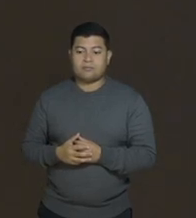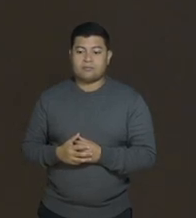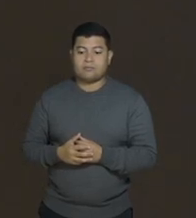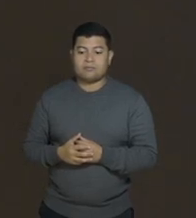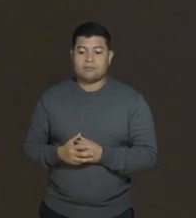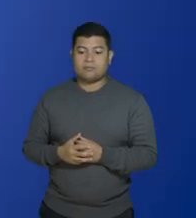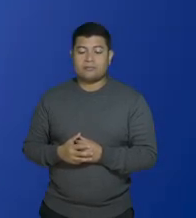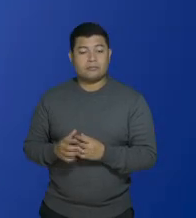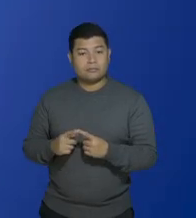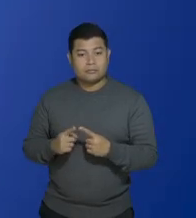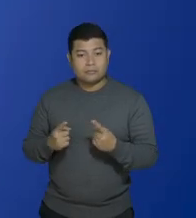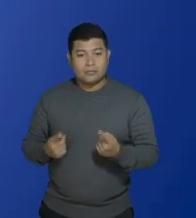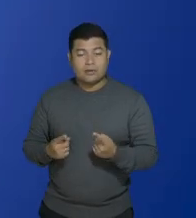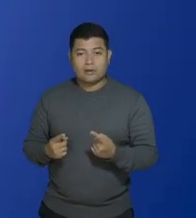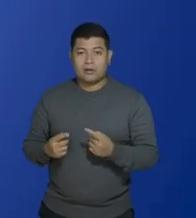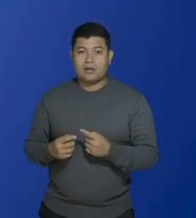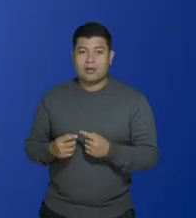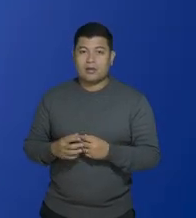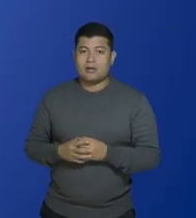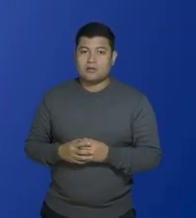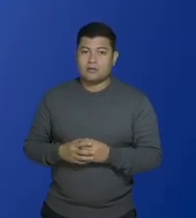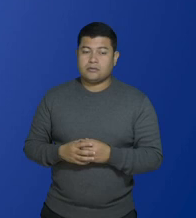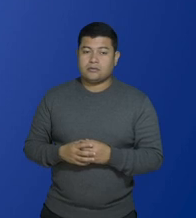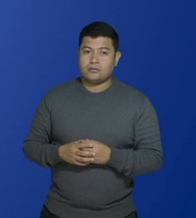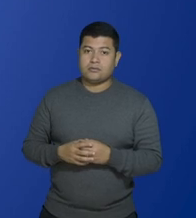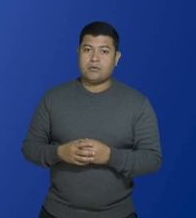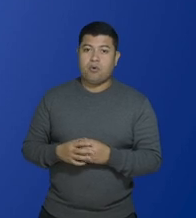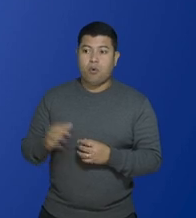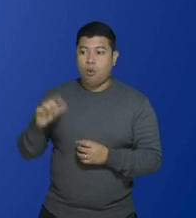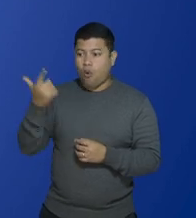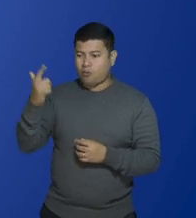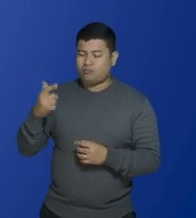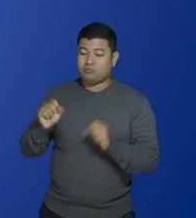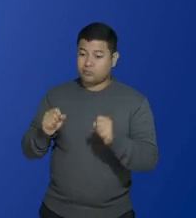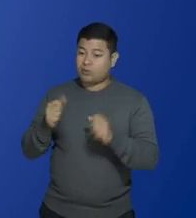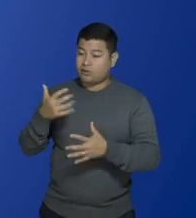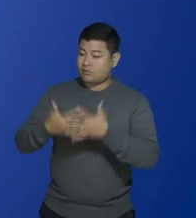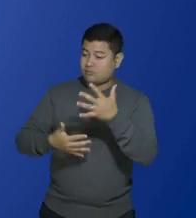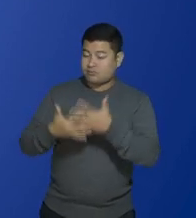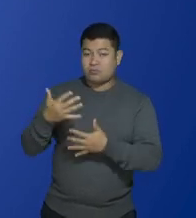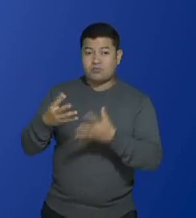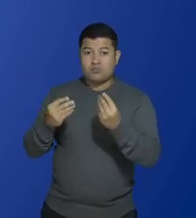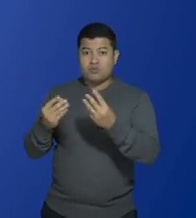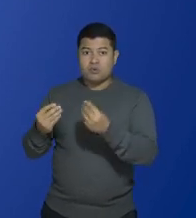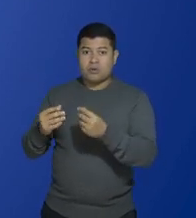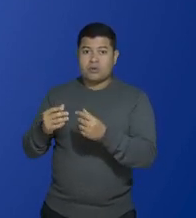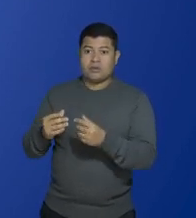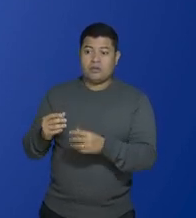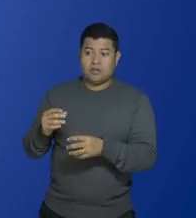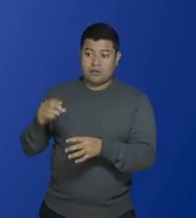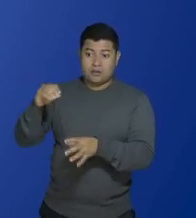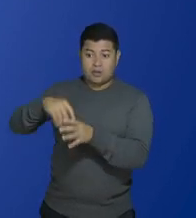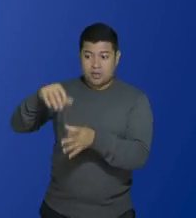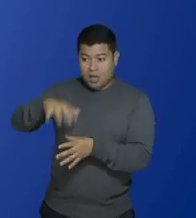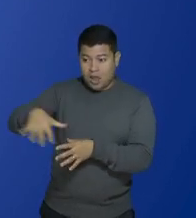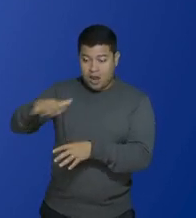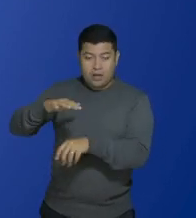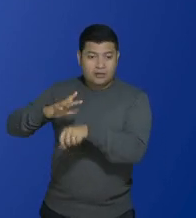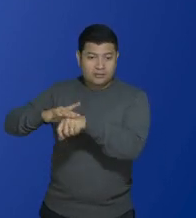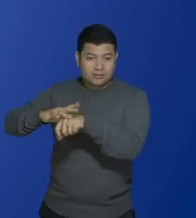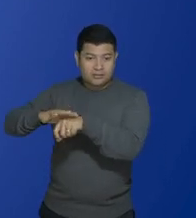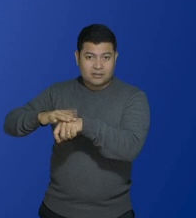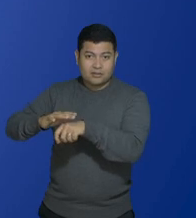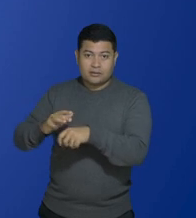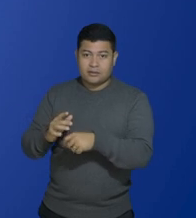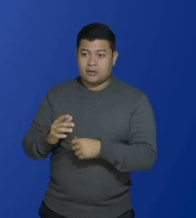Então, isso é sobre a... Outra coisa que atrapalha muito dentro das comorbidades é aprendizado, é criança depressiva